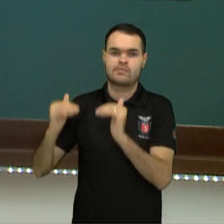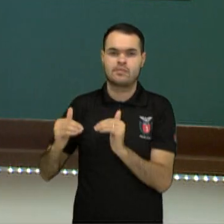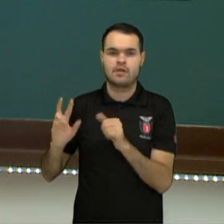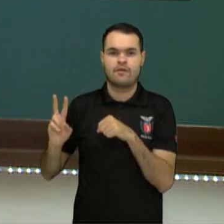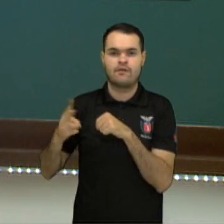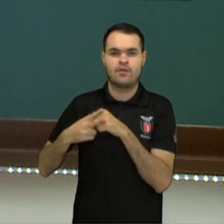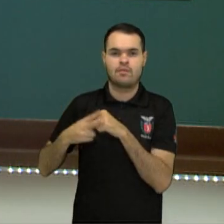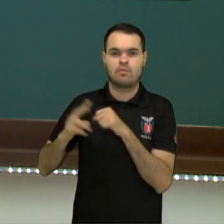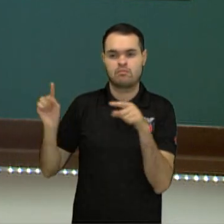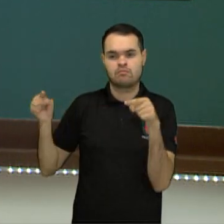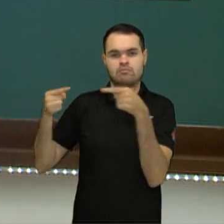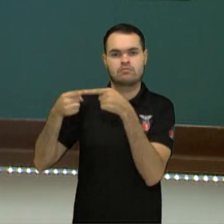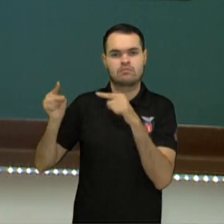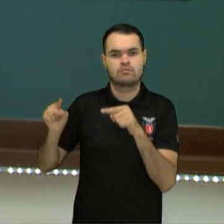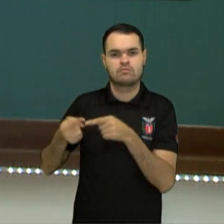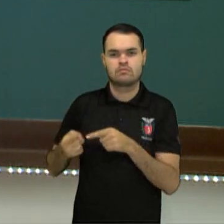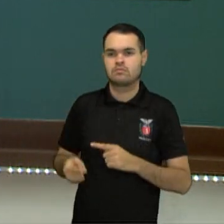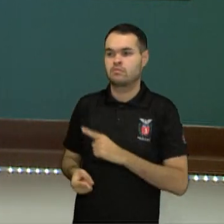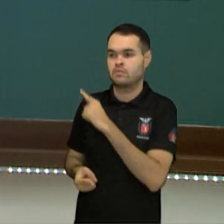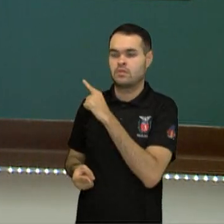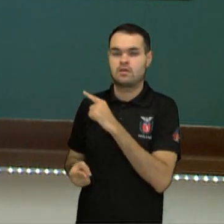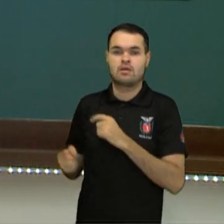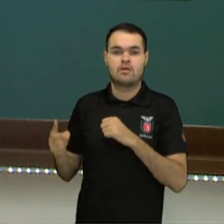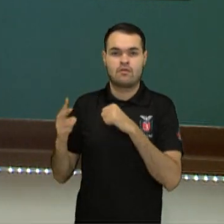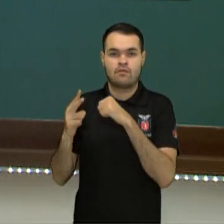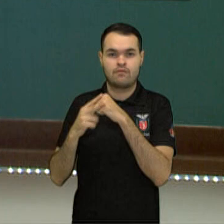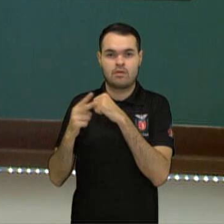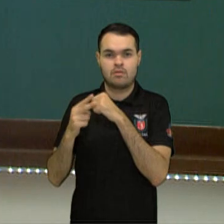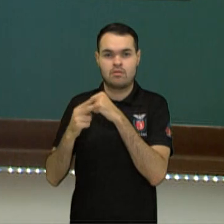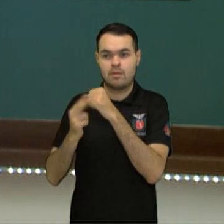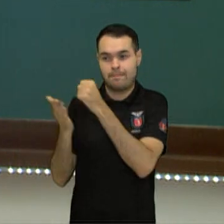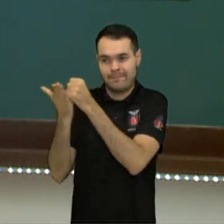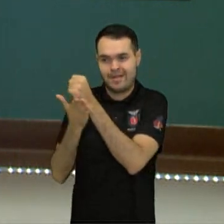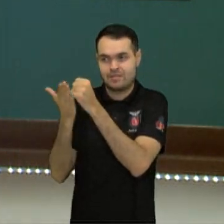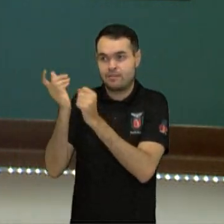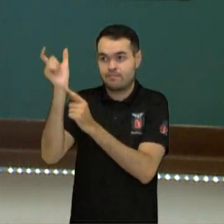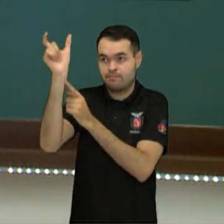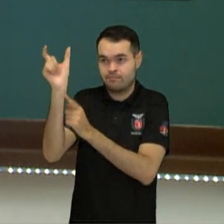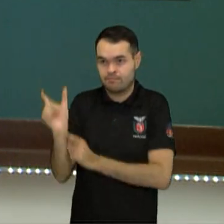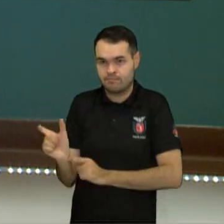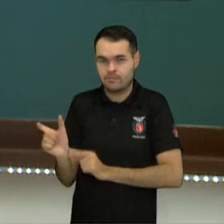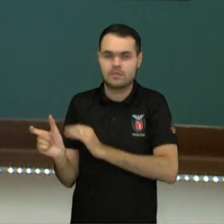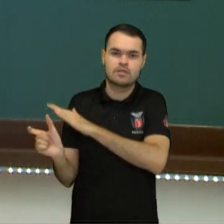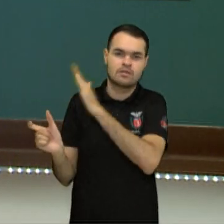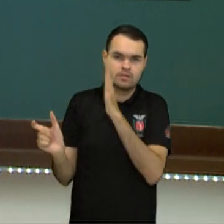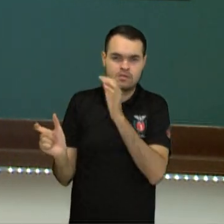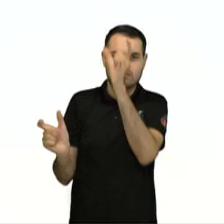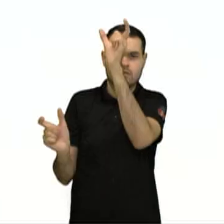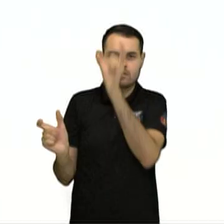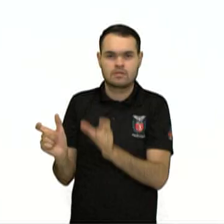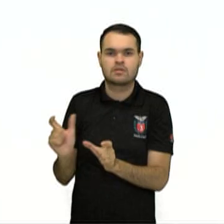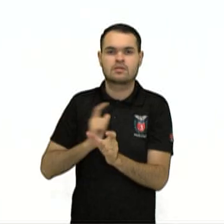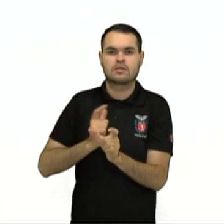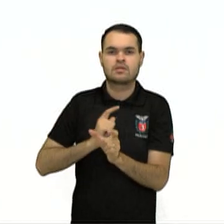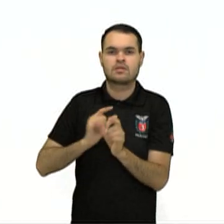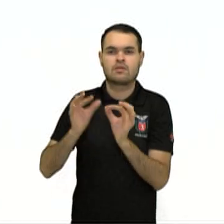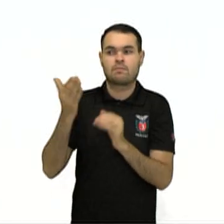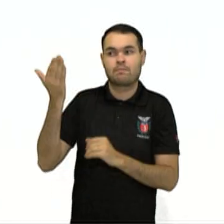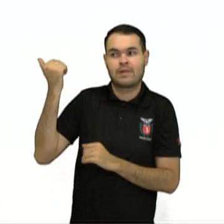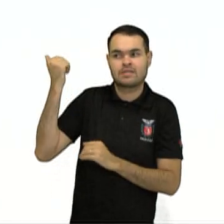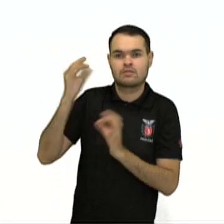Se você reparar, olha, na base form, que é a forma base deles, e a segunda coluna são os simple past, eles estão no passado